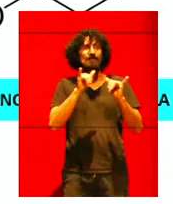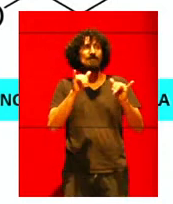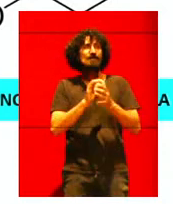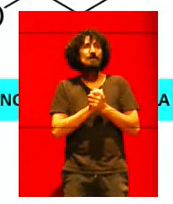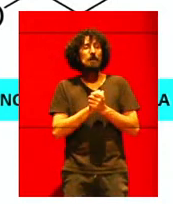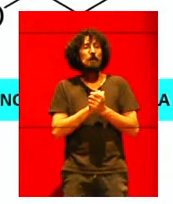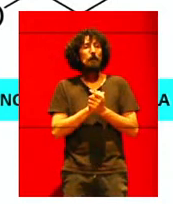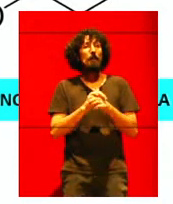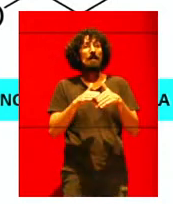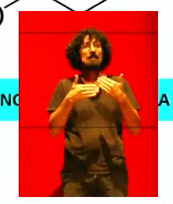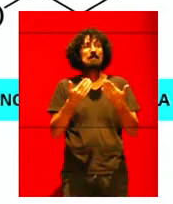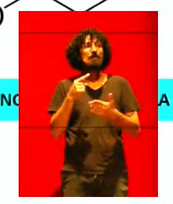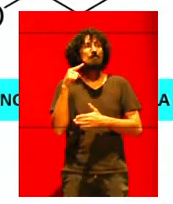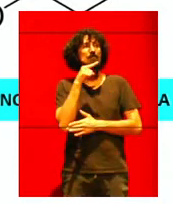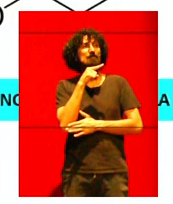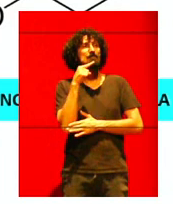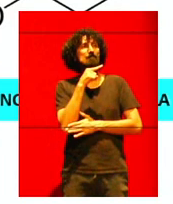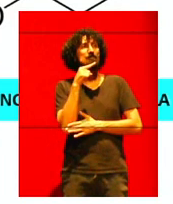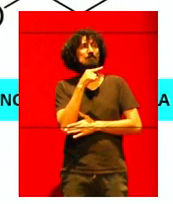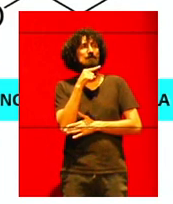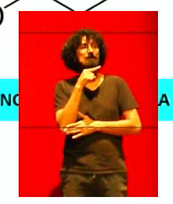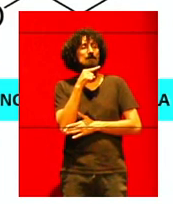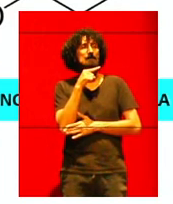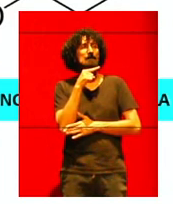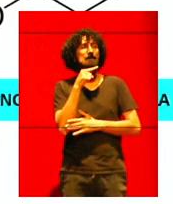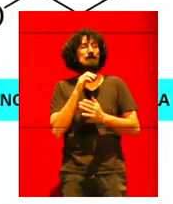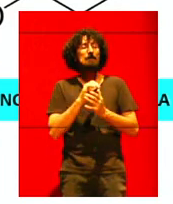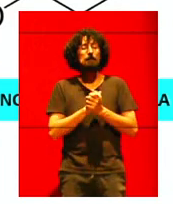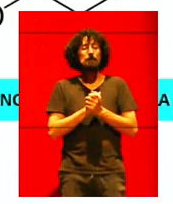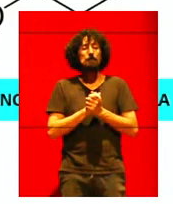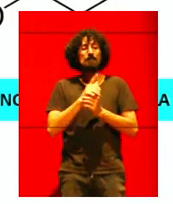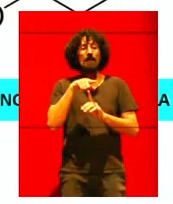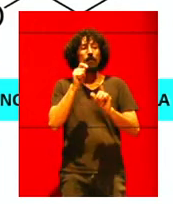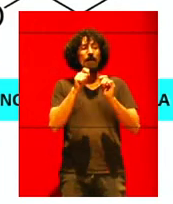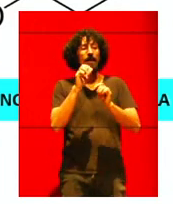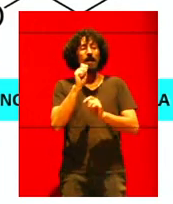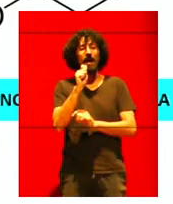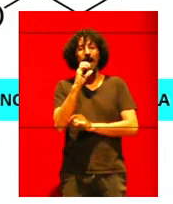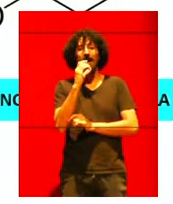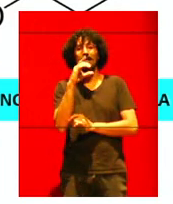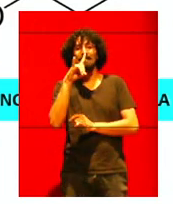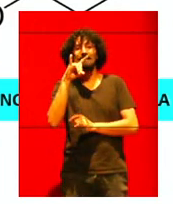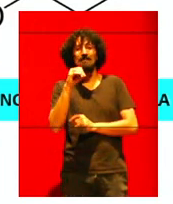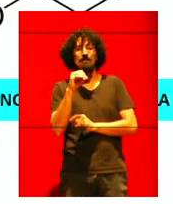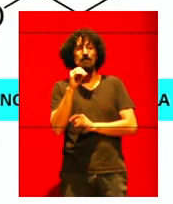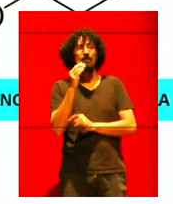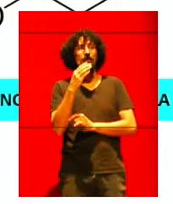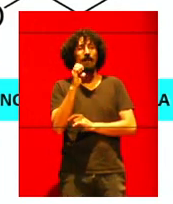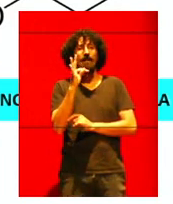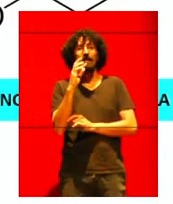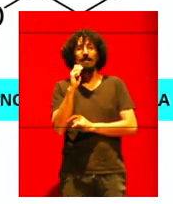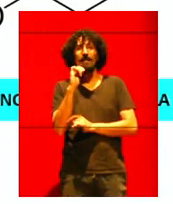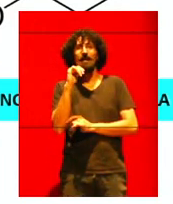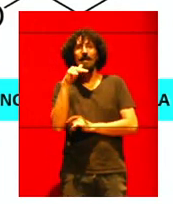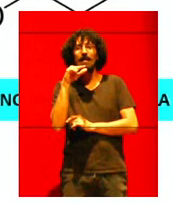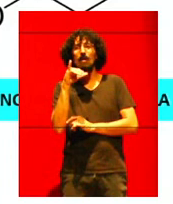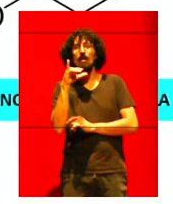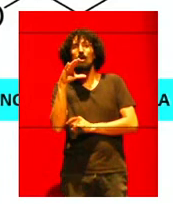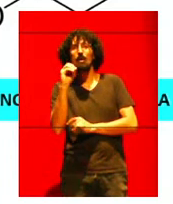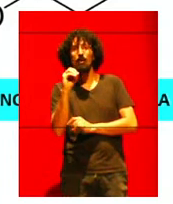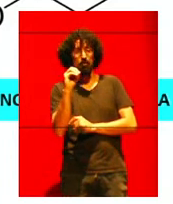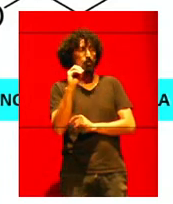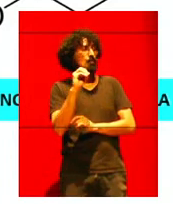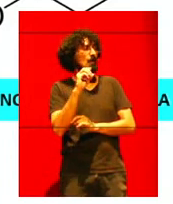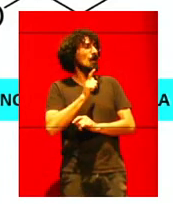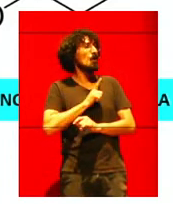então, pessoal, essa questão, ela foi derivada de um ácido etanoico. Coloquei aqui para vocês o ácido etanoico, que tem quantos